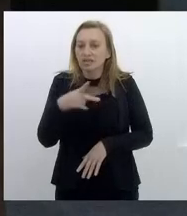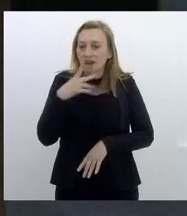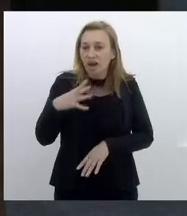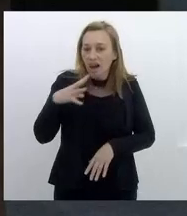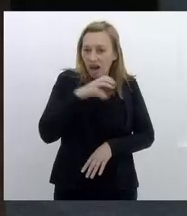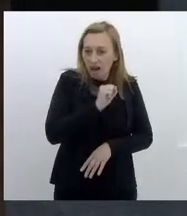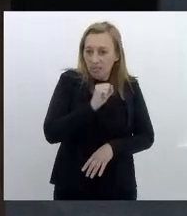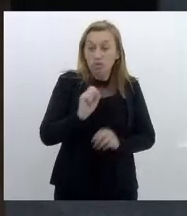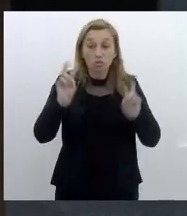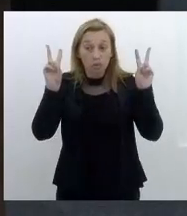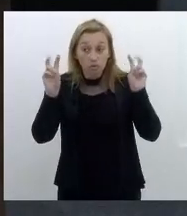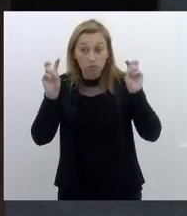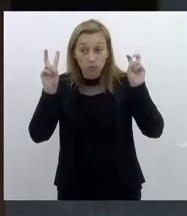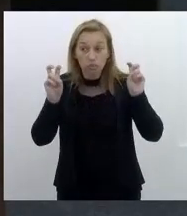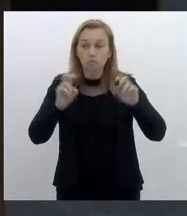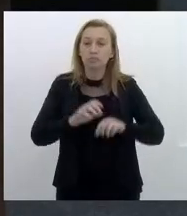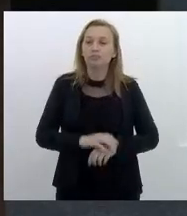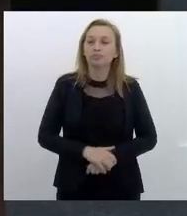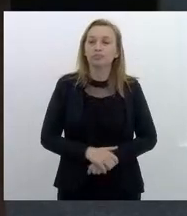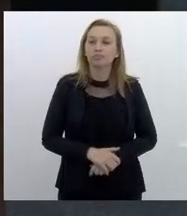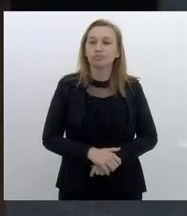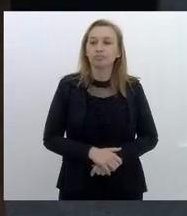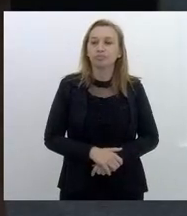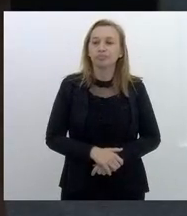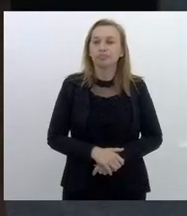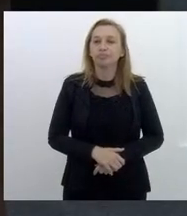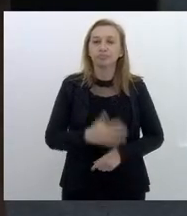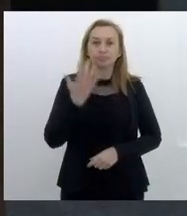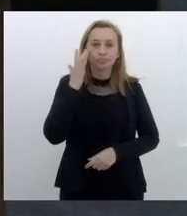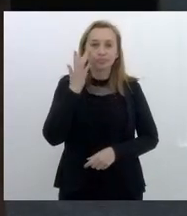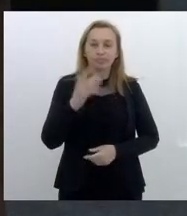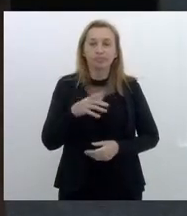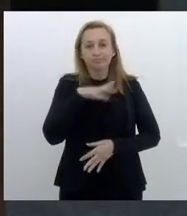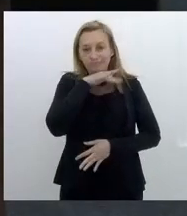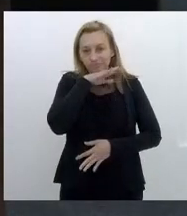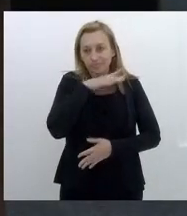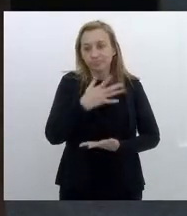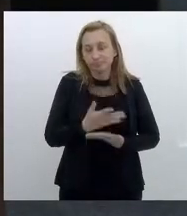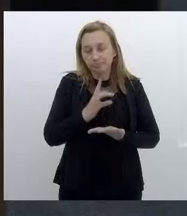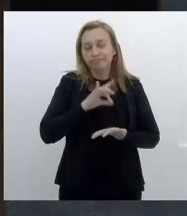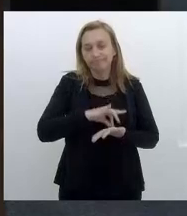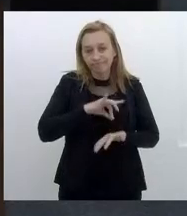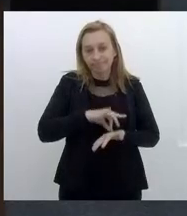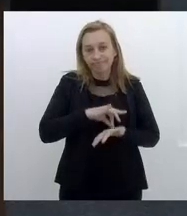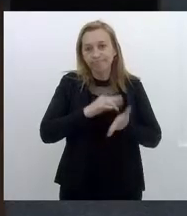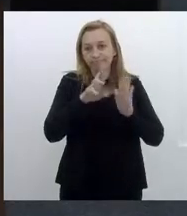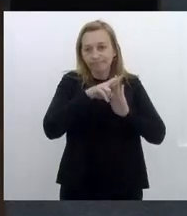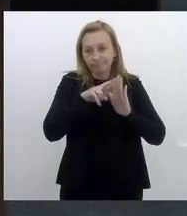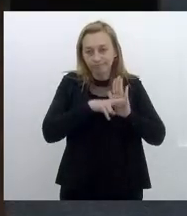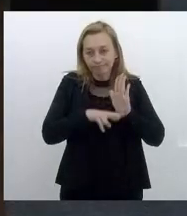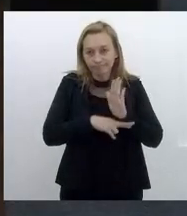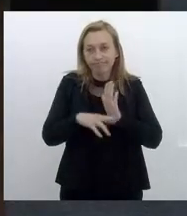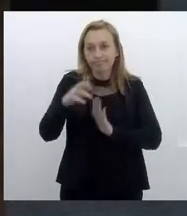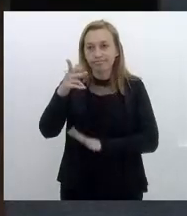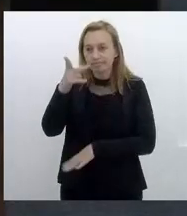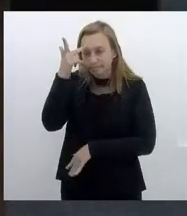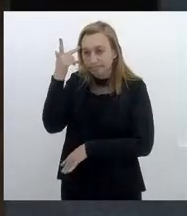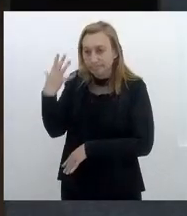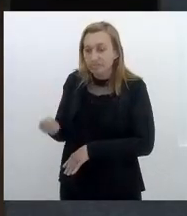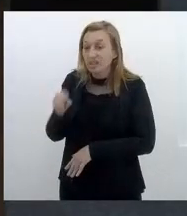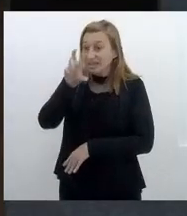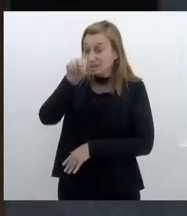falar rapidamente sobre a questão é que a gente acha que tá muito ruim realmente as regras de pensões